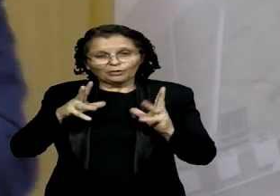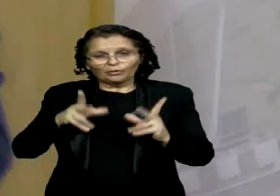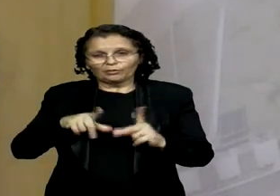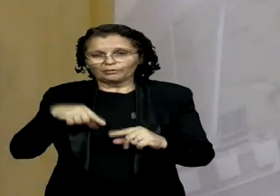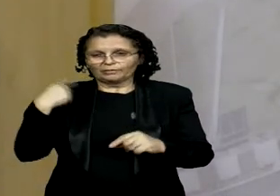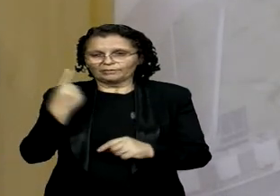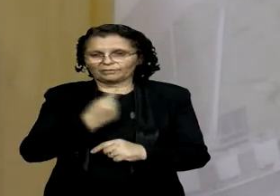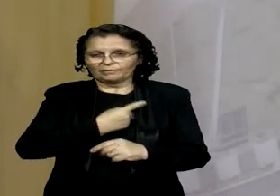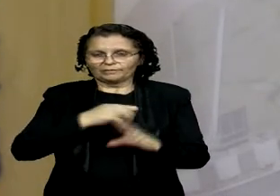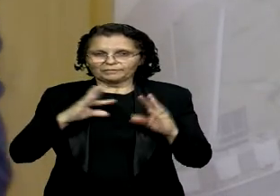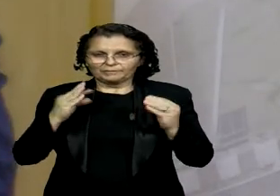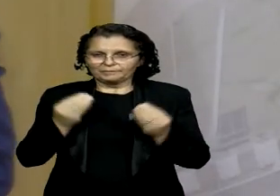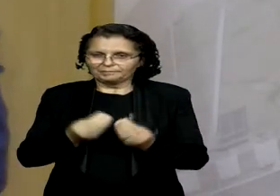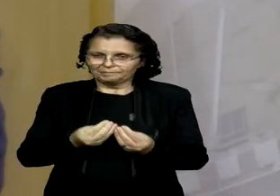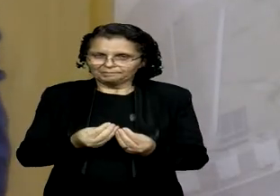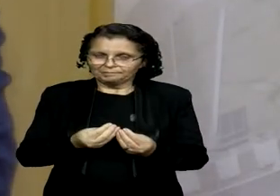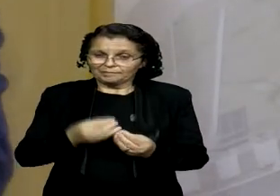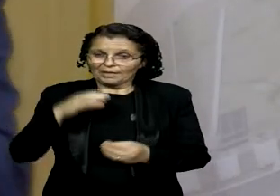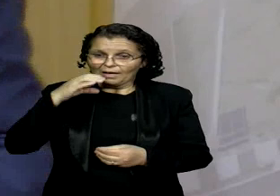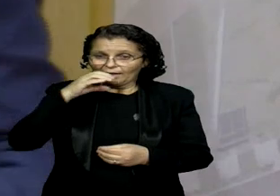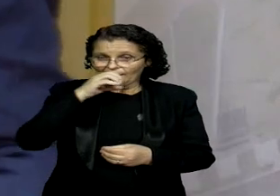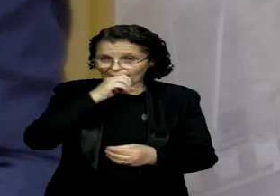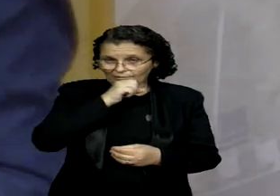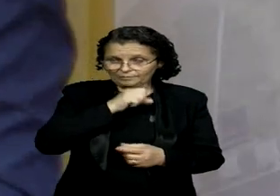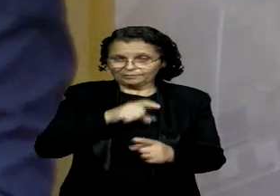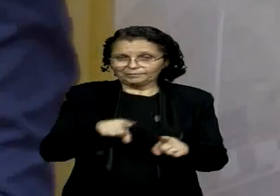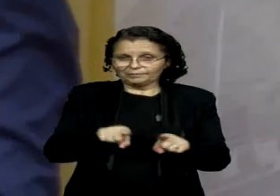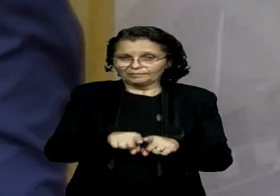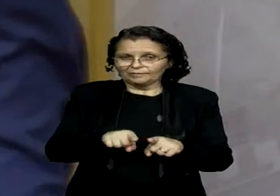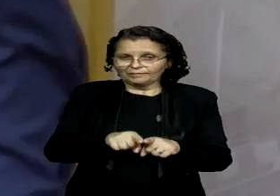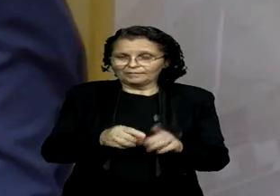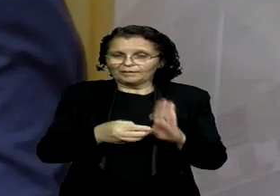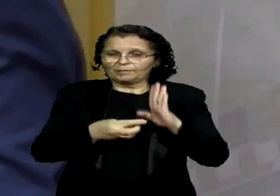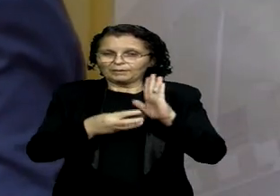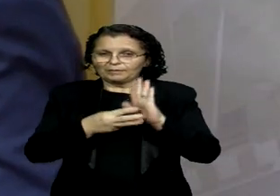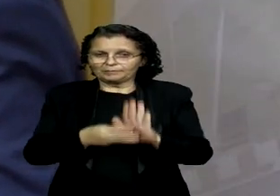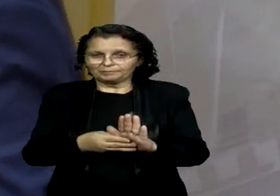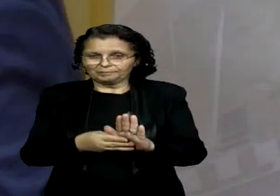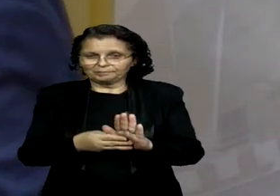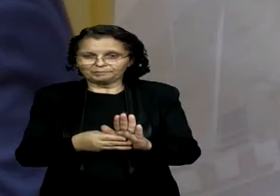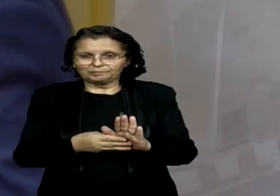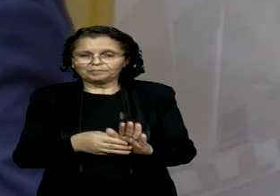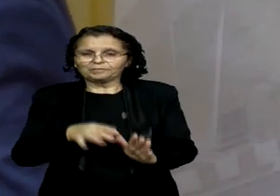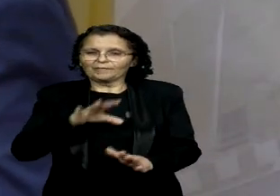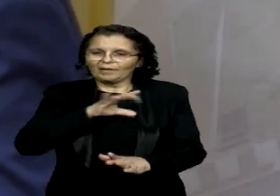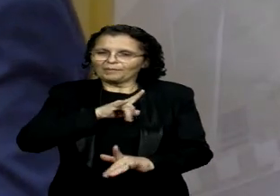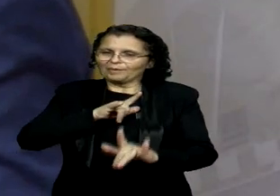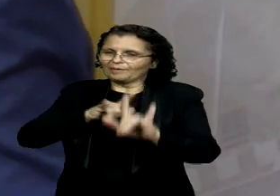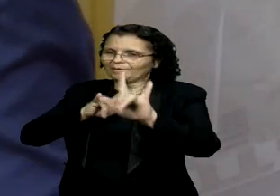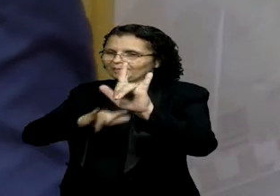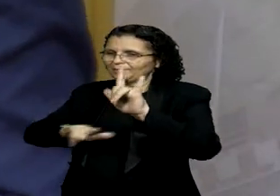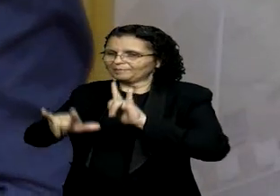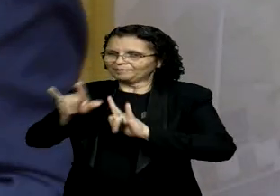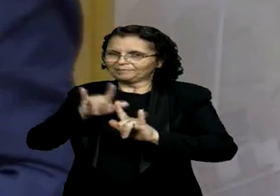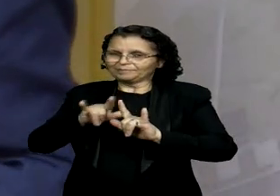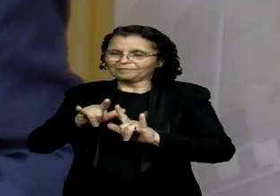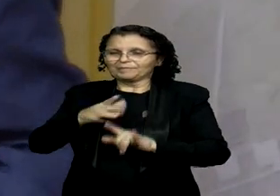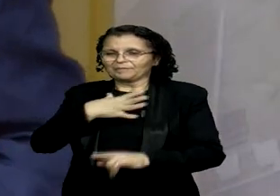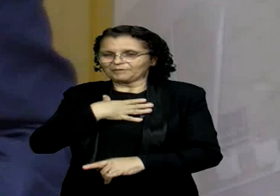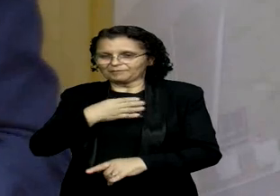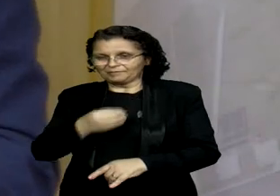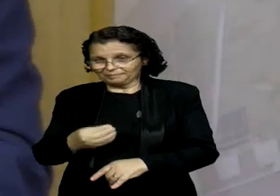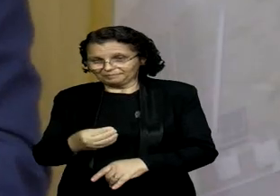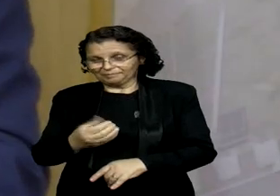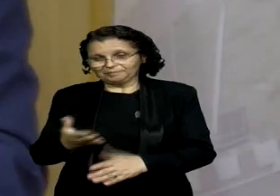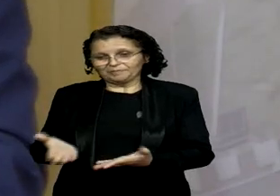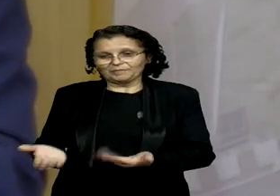família. Mas, senhor presidente, eu gostaria rapidamente agora, já feito essa declaração de amor ao querido caçula,